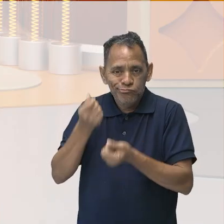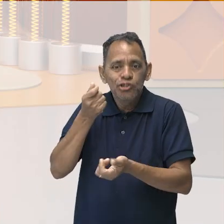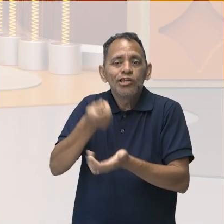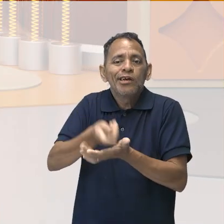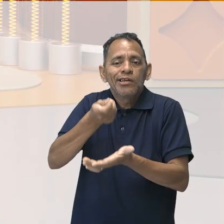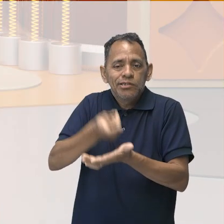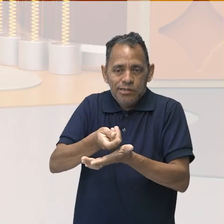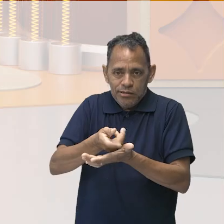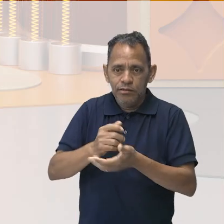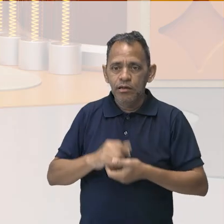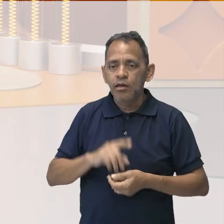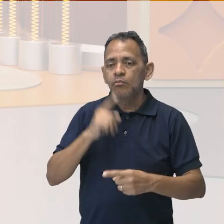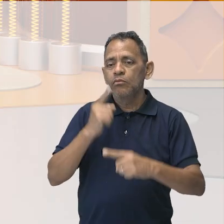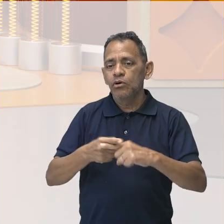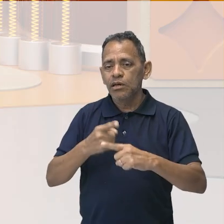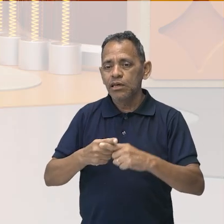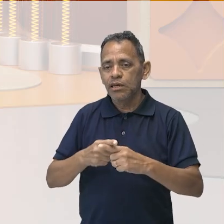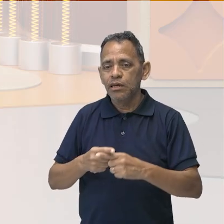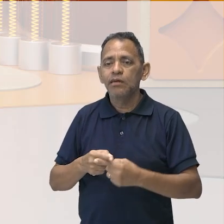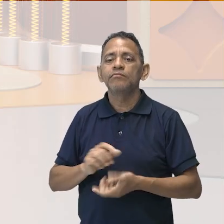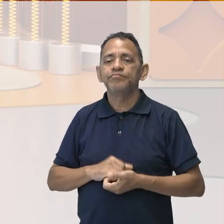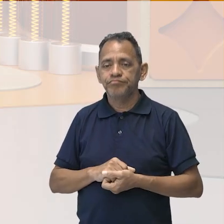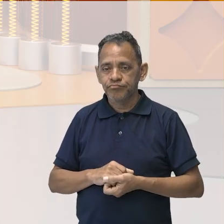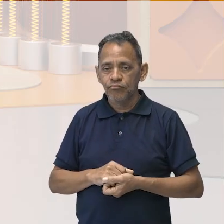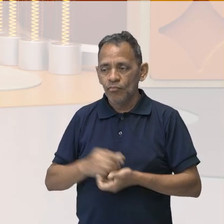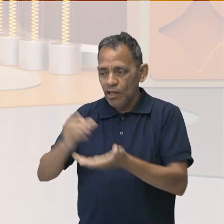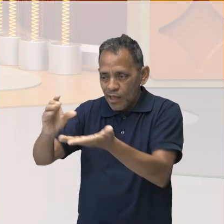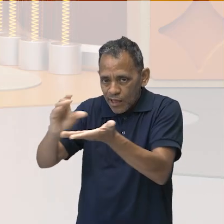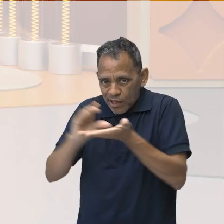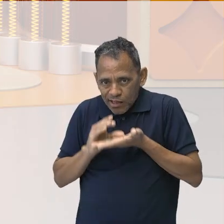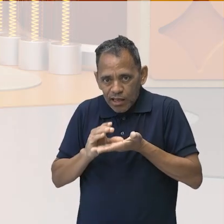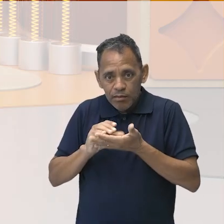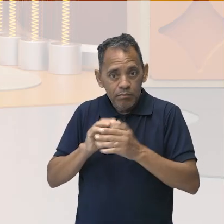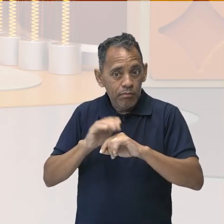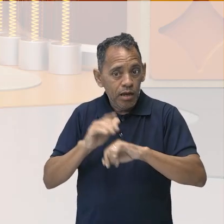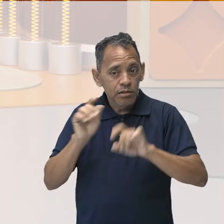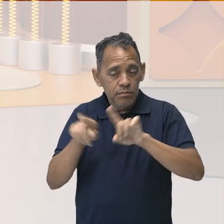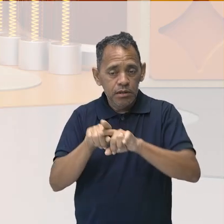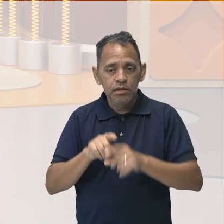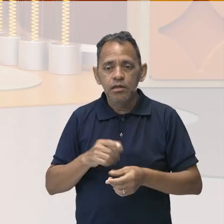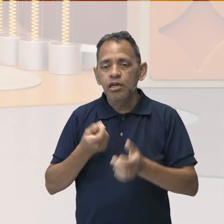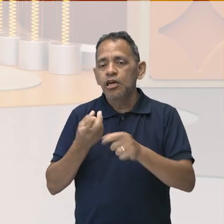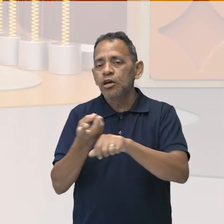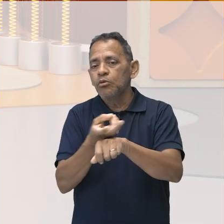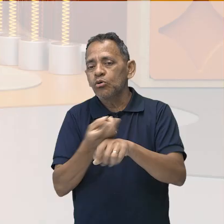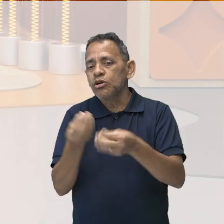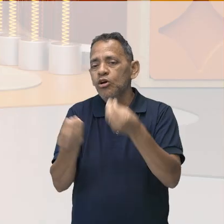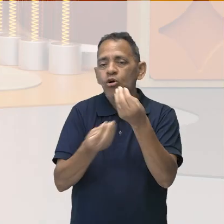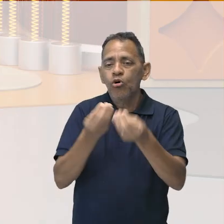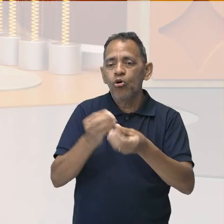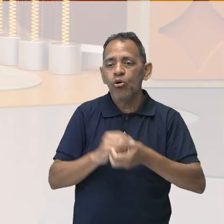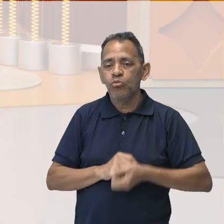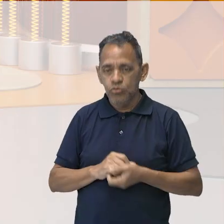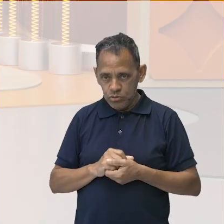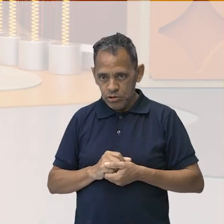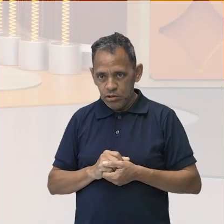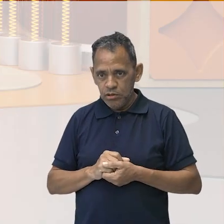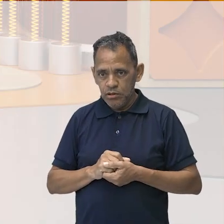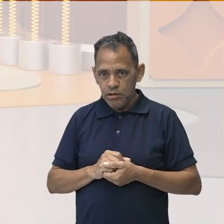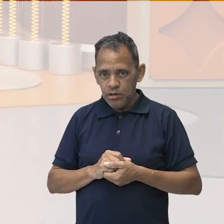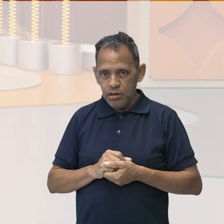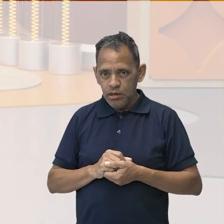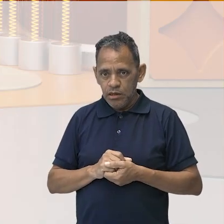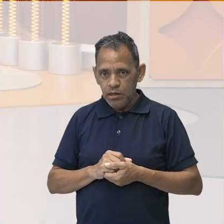ele quer ganhar mais, tá? Então, ele busca reduzir ao máximo os custos de suas operações